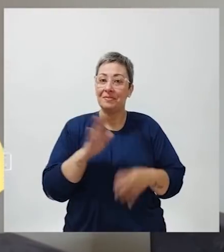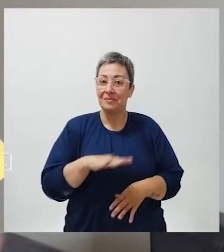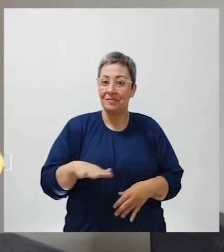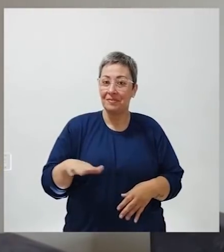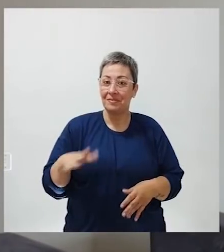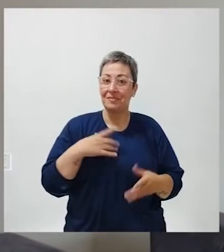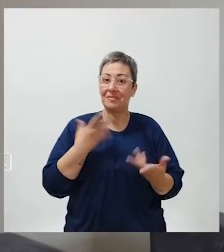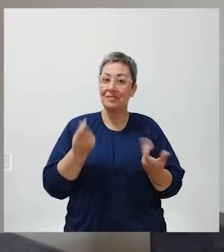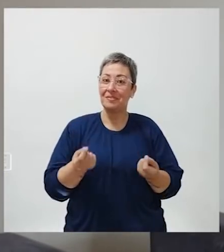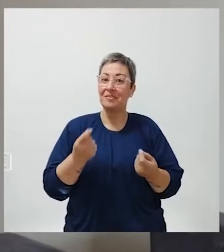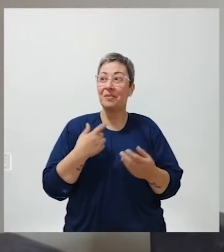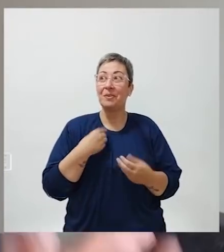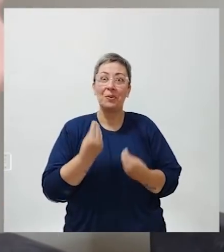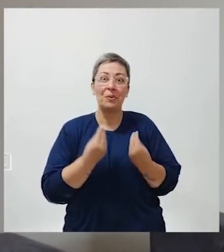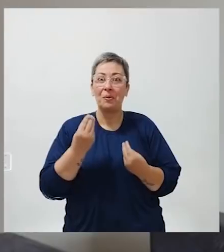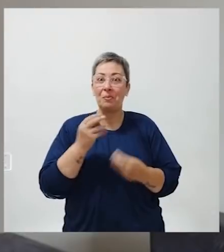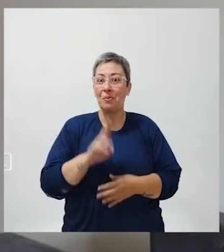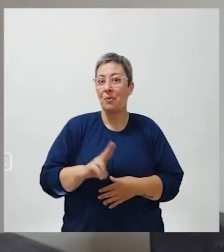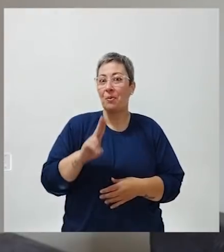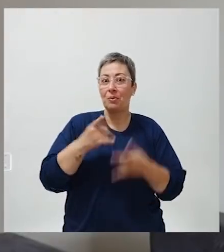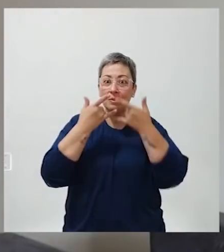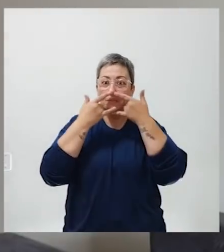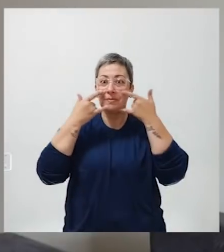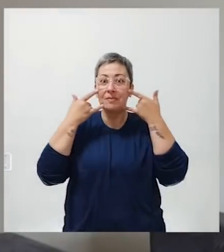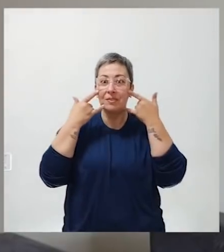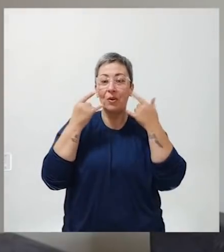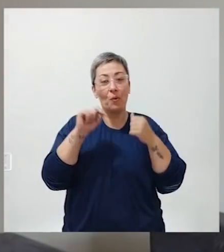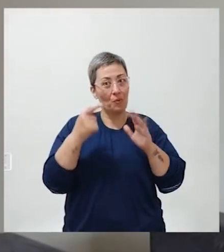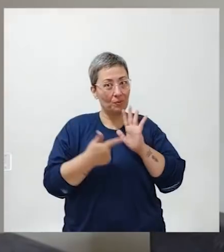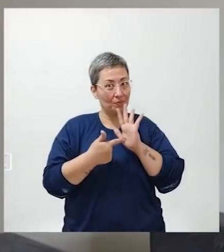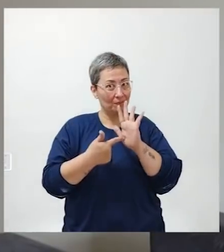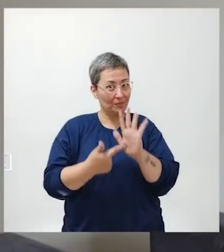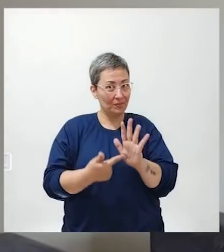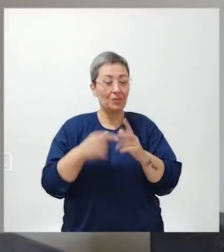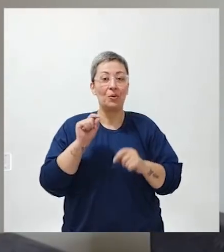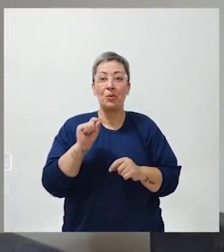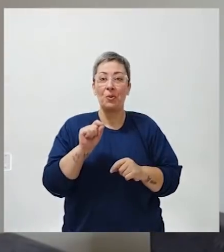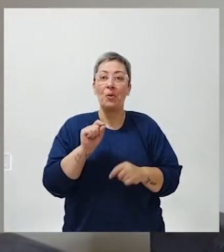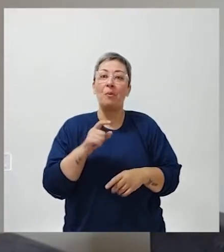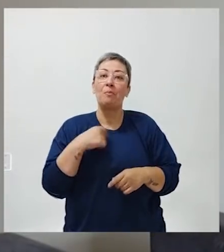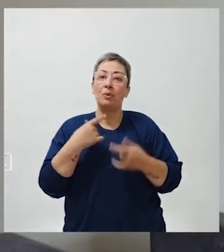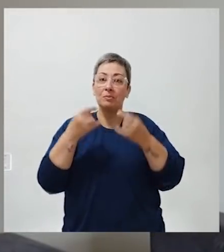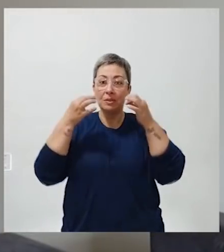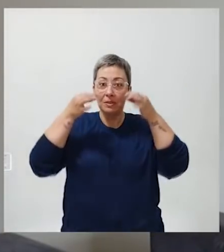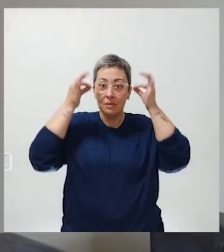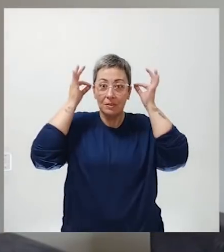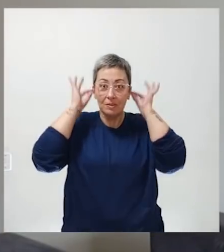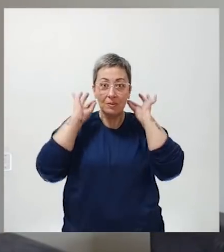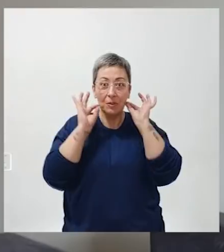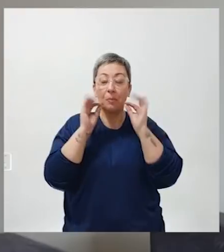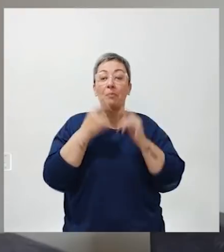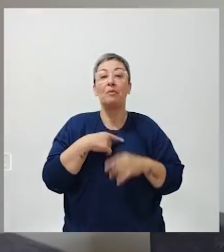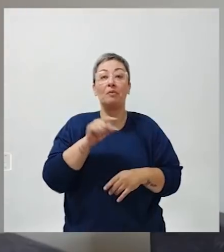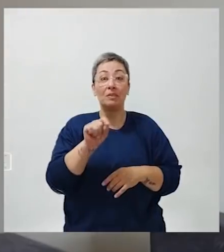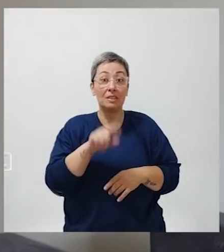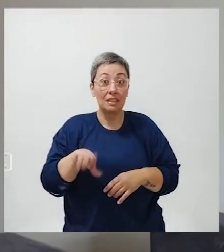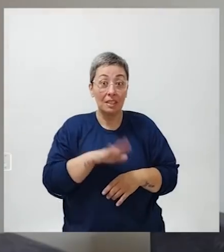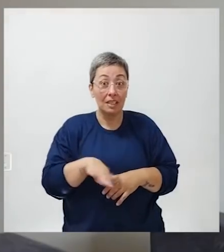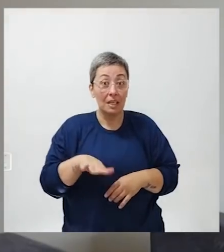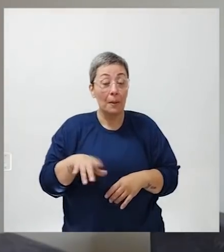Criançada, afinal, como que usa a máscara? Hoje eu vim aqui mostrar pra vocês como que a gente coloca a máscara pra você,